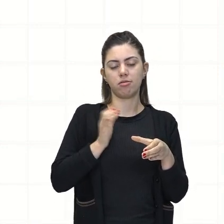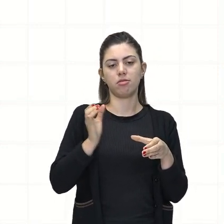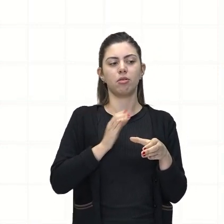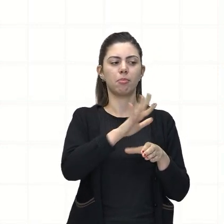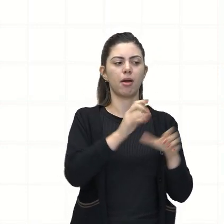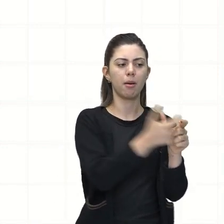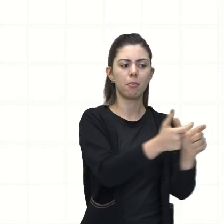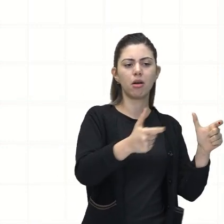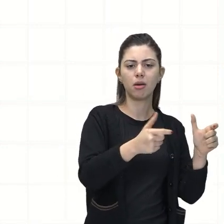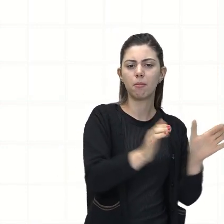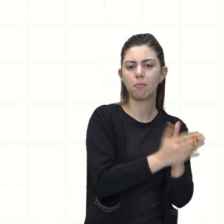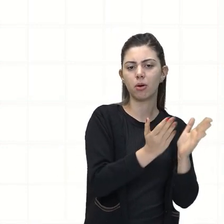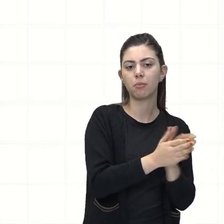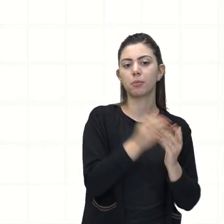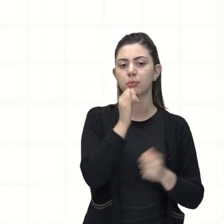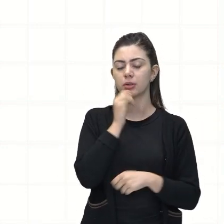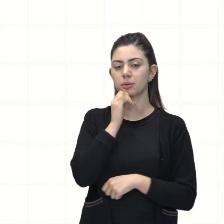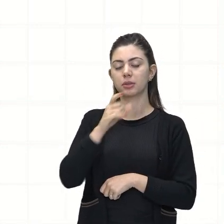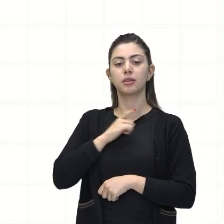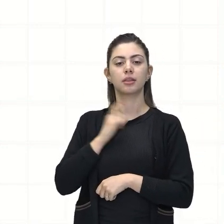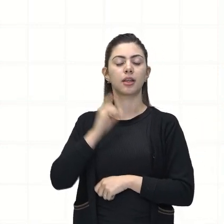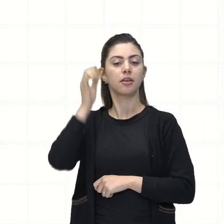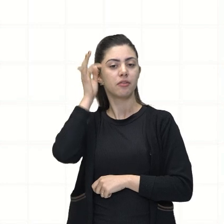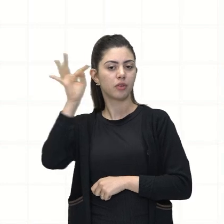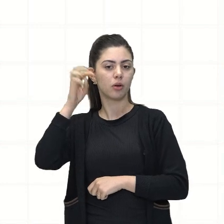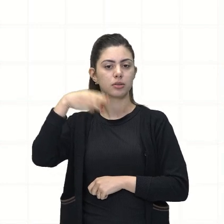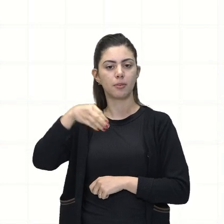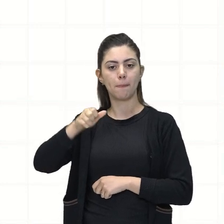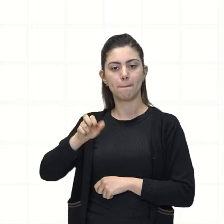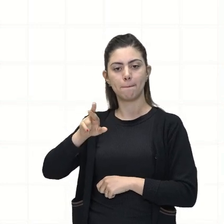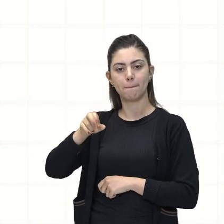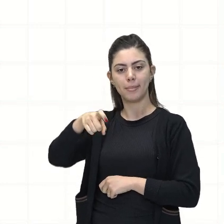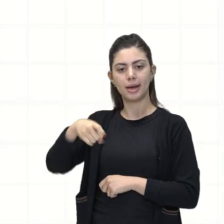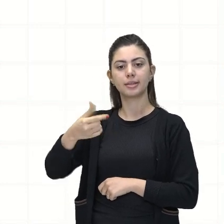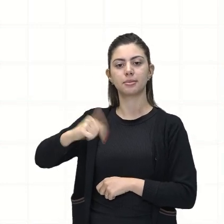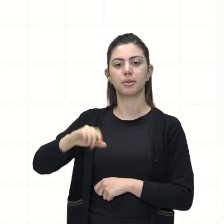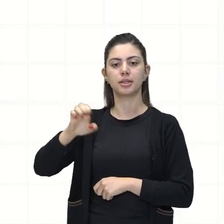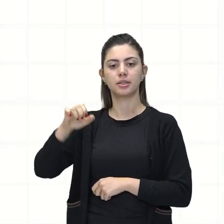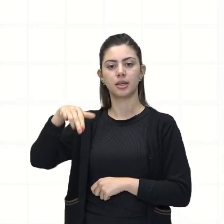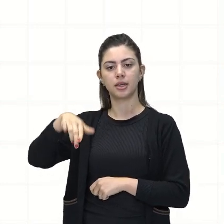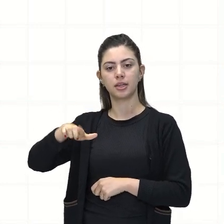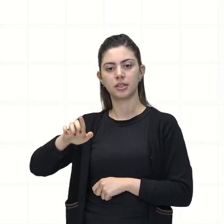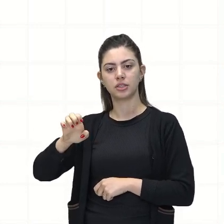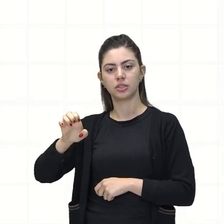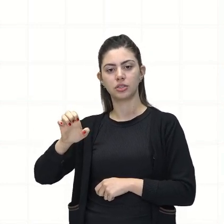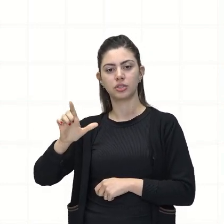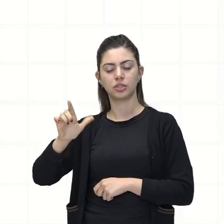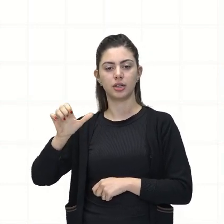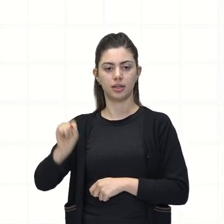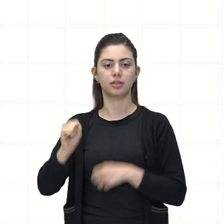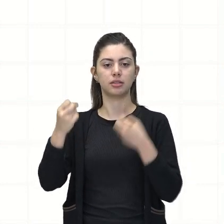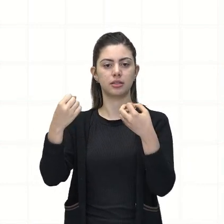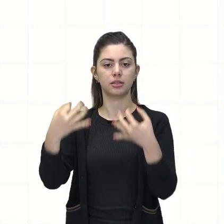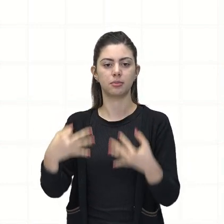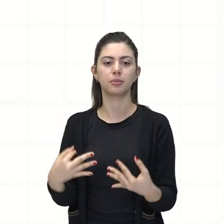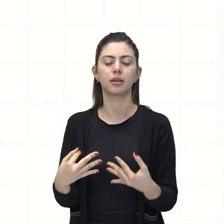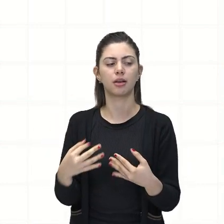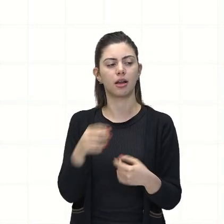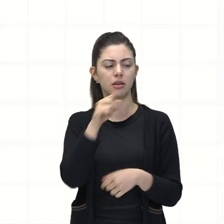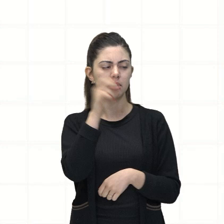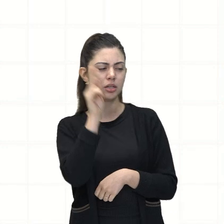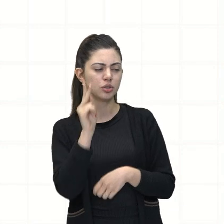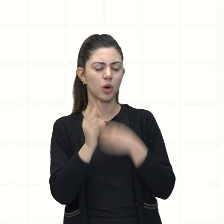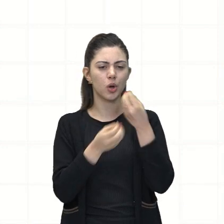Marx e Engels fizeram uma análise histórica da economia e deram base teórica para